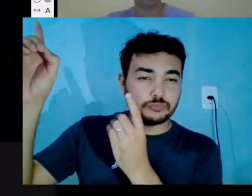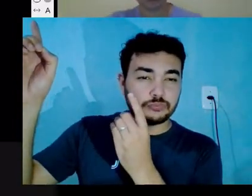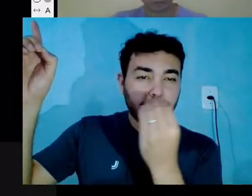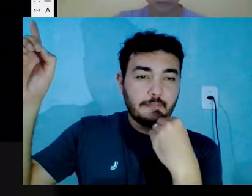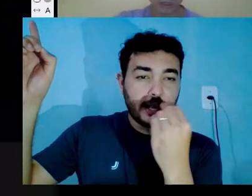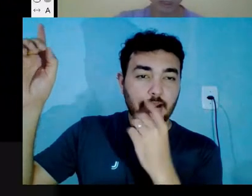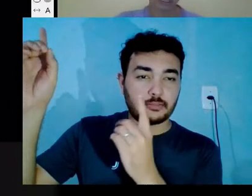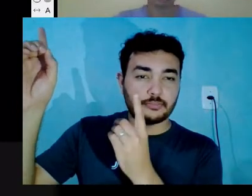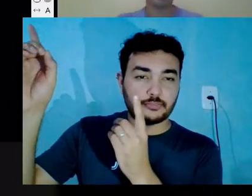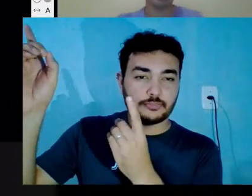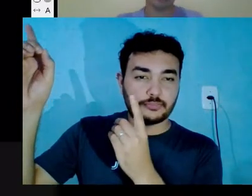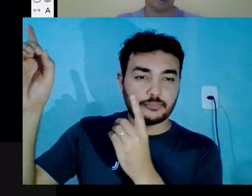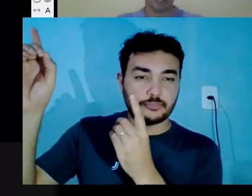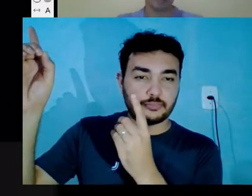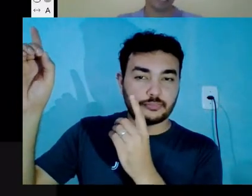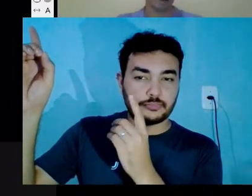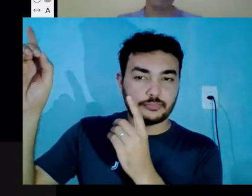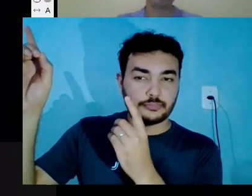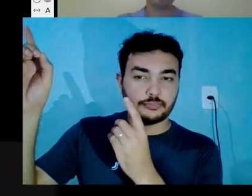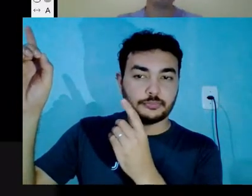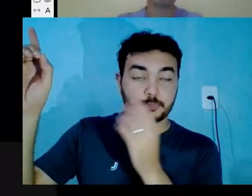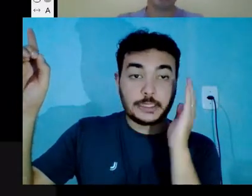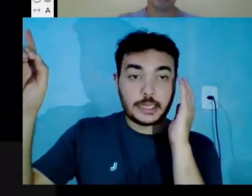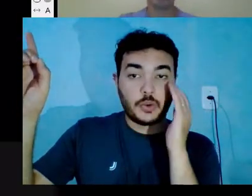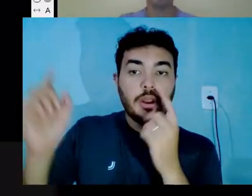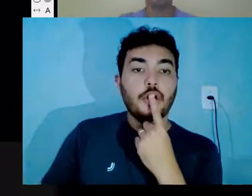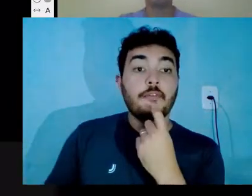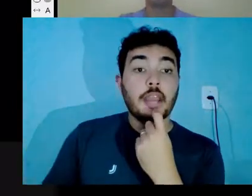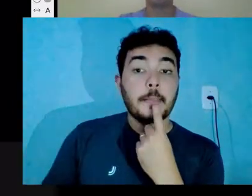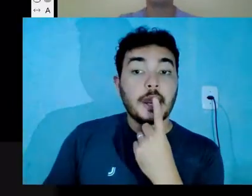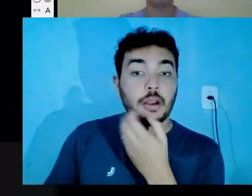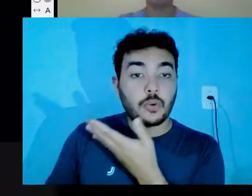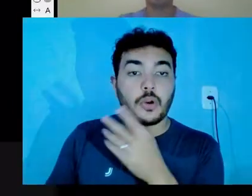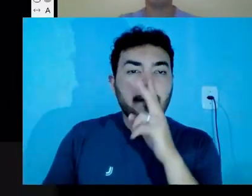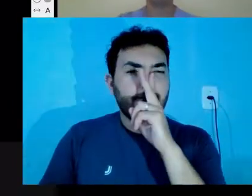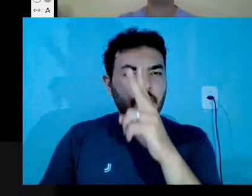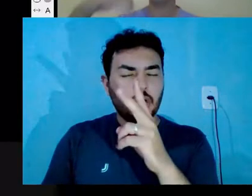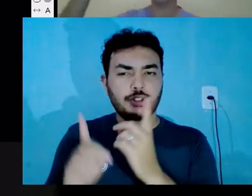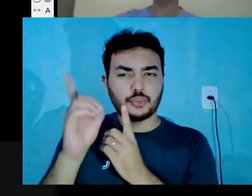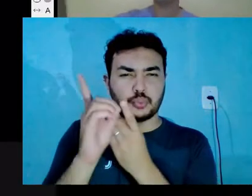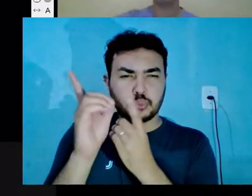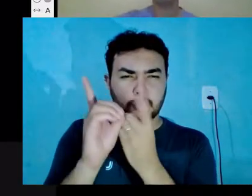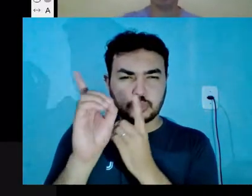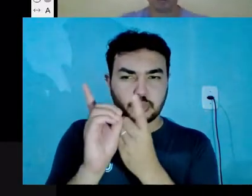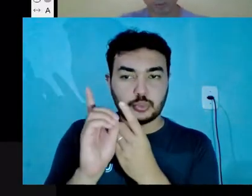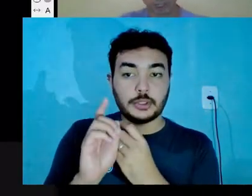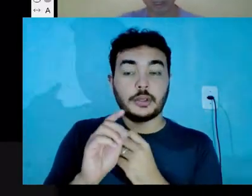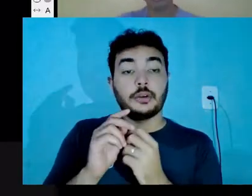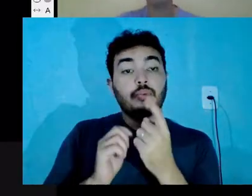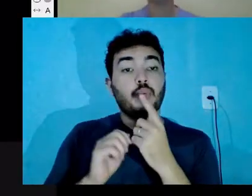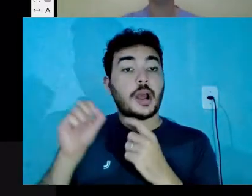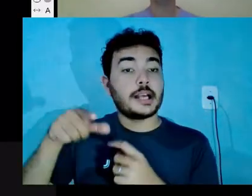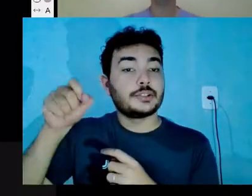núcleo, aqui na setinha de vermelha, vai ser maior do que a força de atração em relação ao elétron mais externo, porque ele está mais longe, é normal,